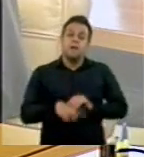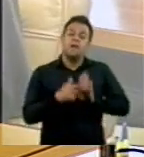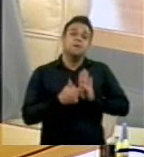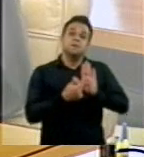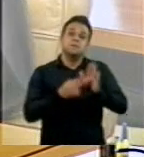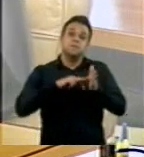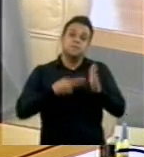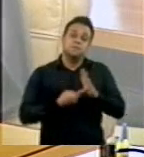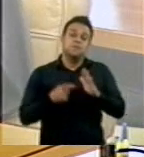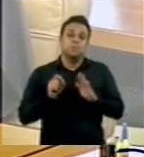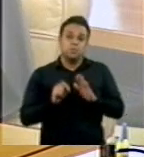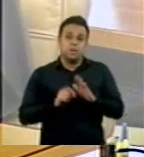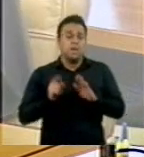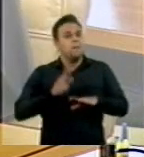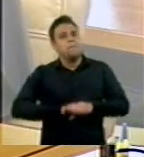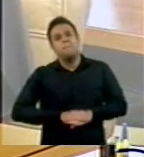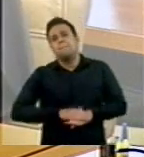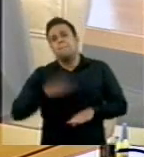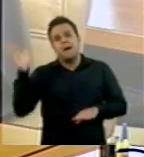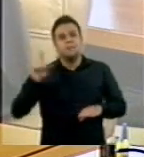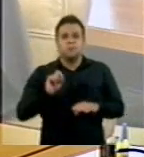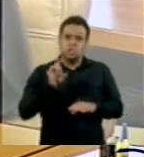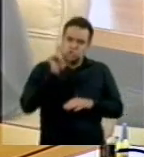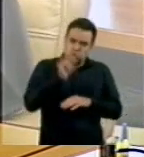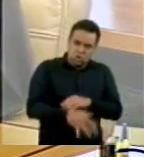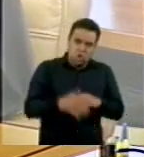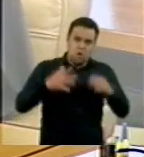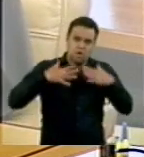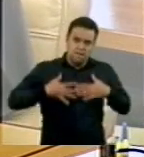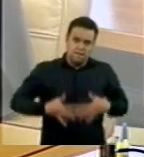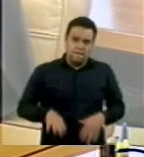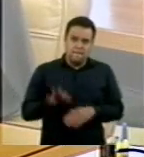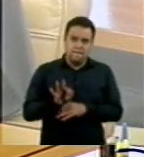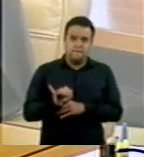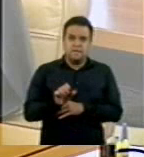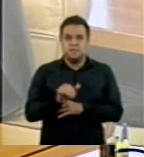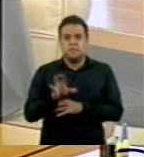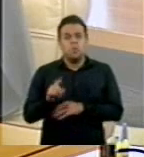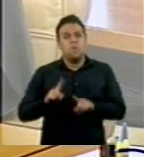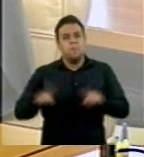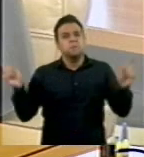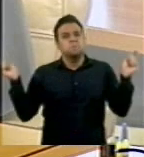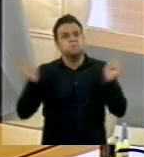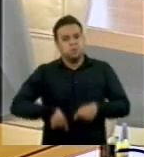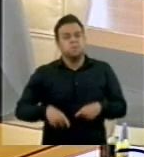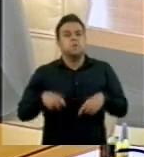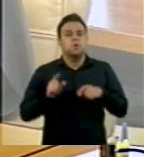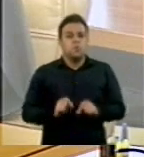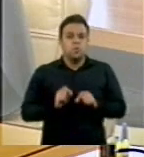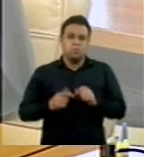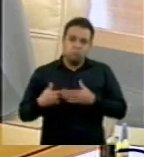representa, mais do que uma dimensão física, também a possibilidade de construção